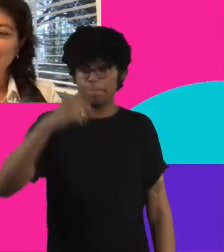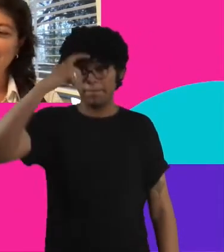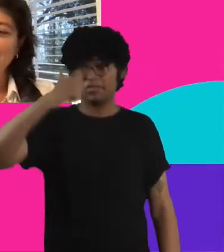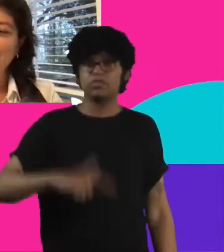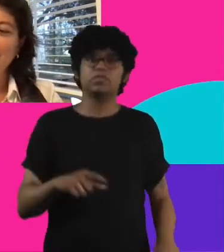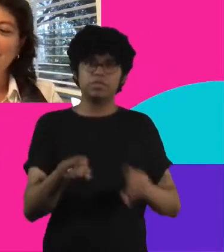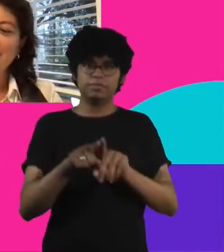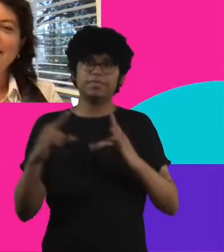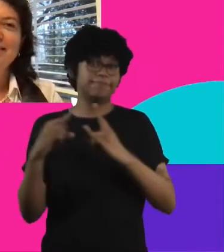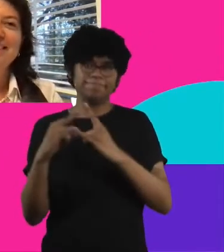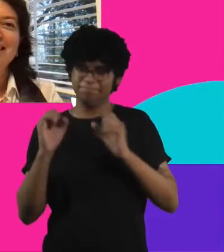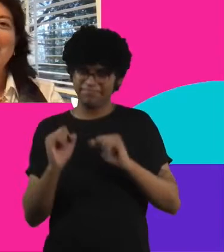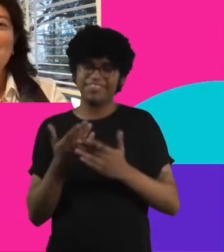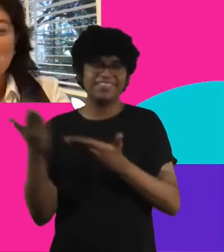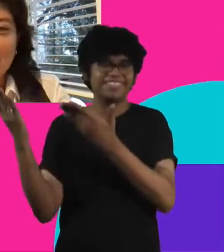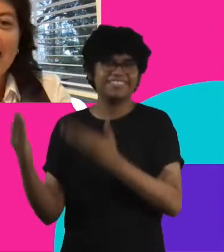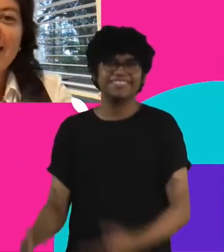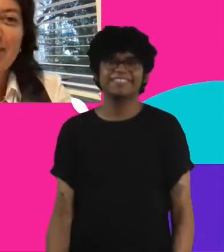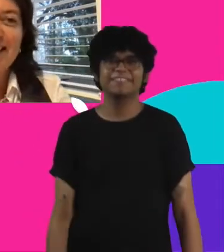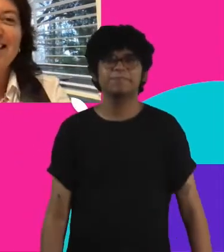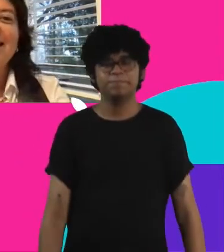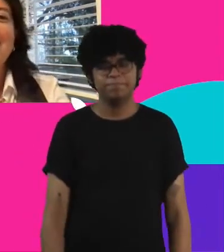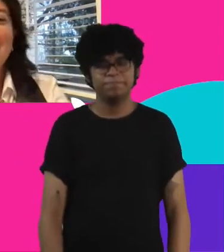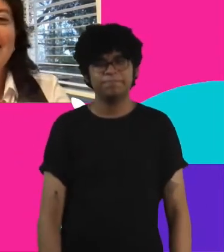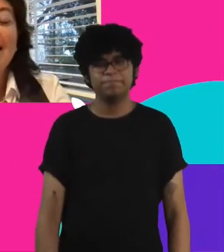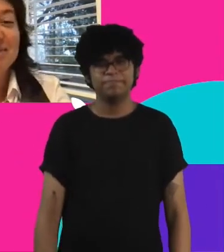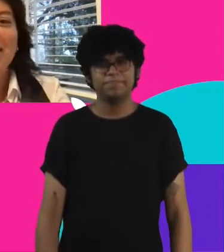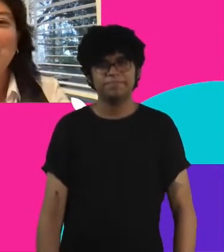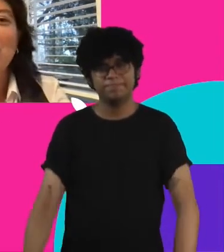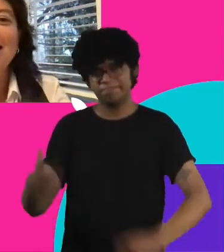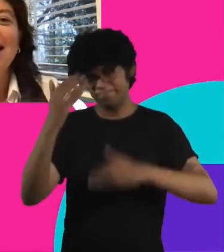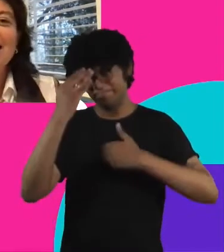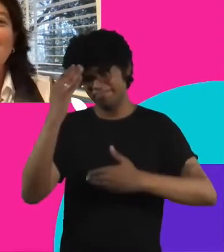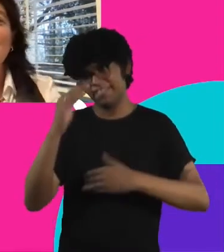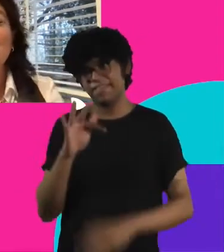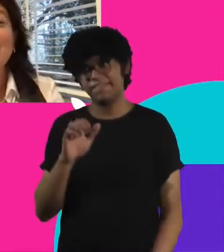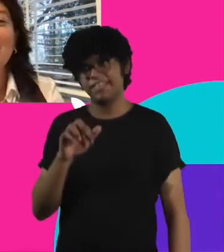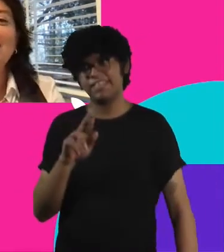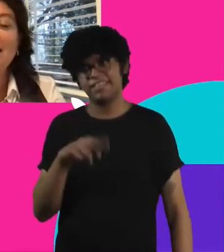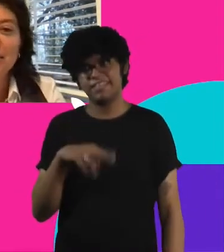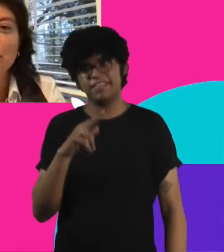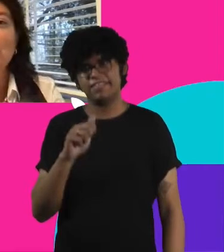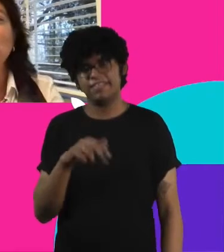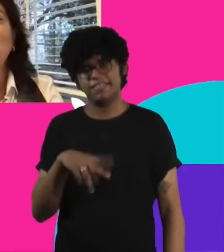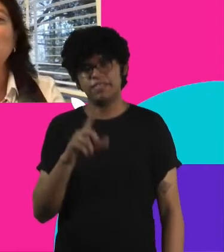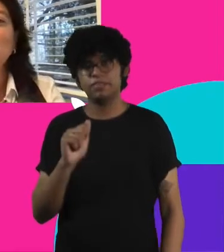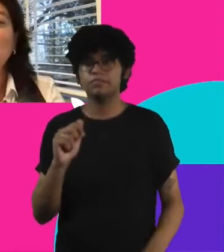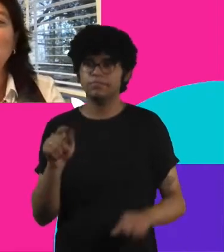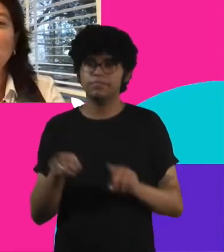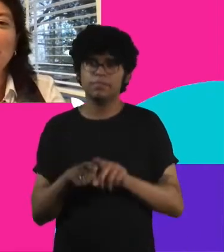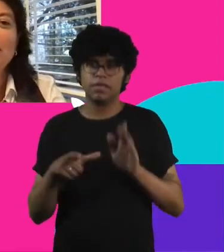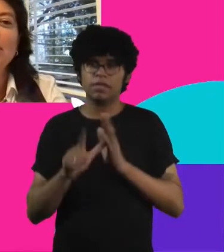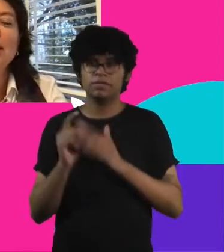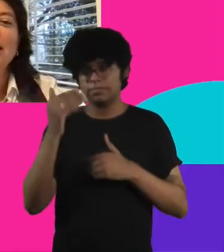Está contigo, Geórgia. Obrigada, Fernanda. Antes de mais nada, gostaria de agradecer Social Good Brasil